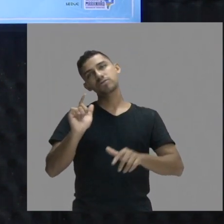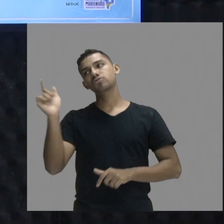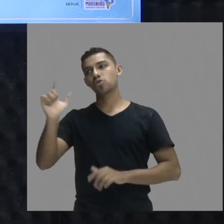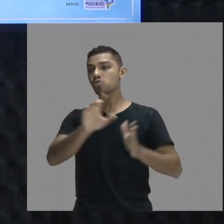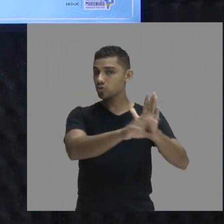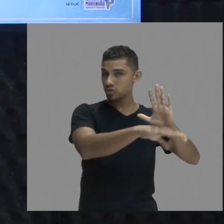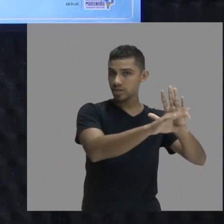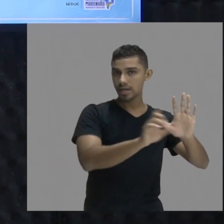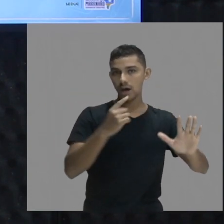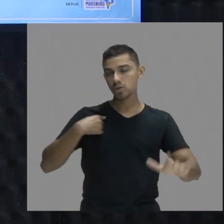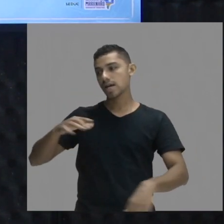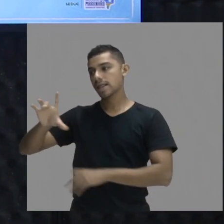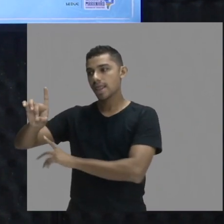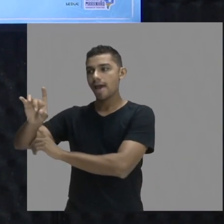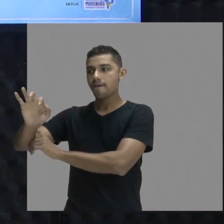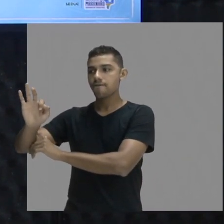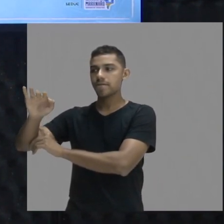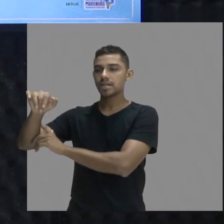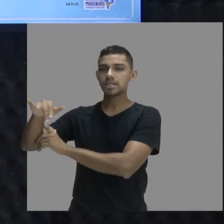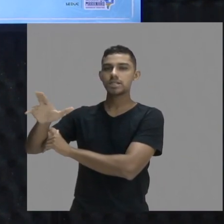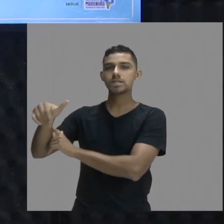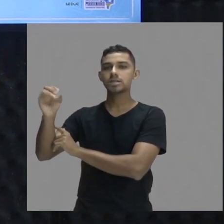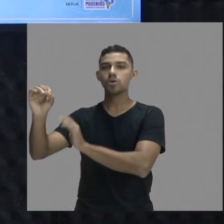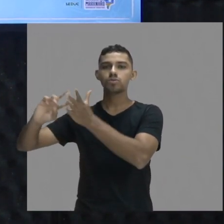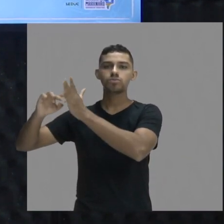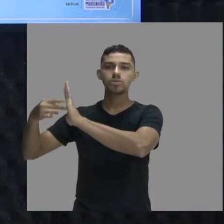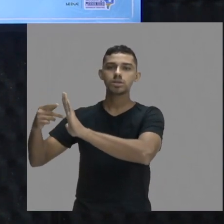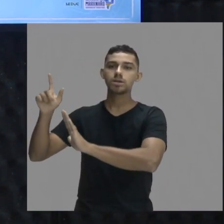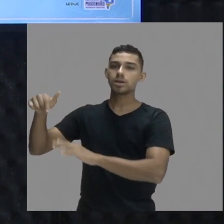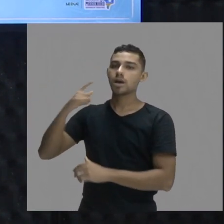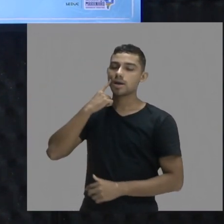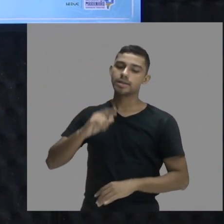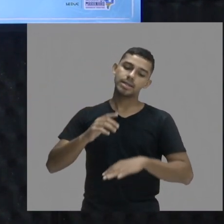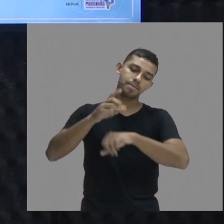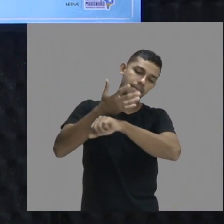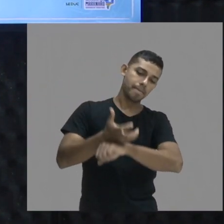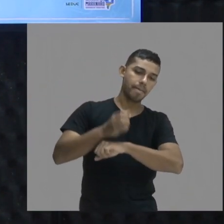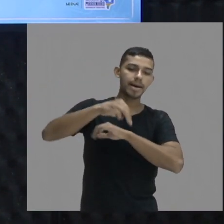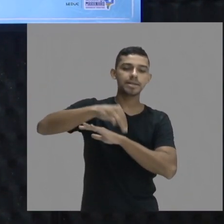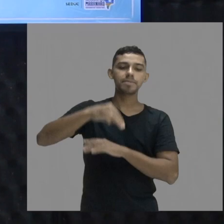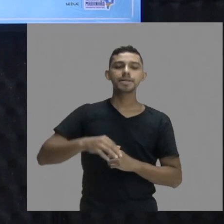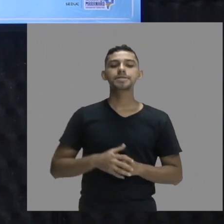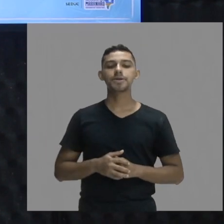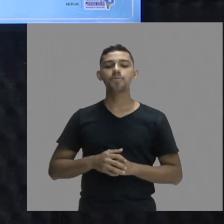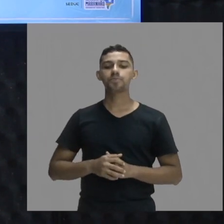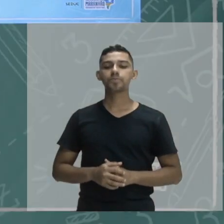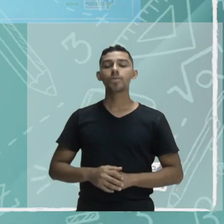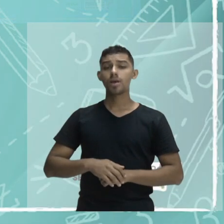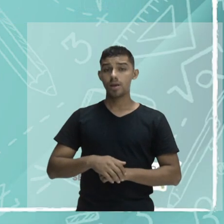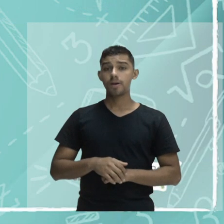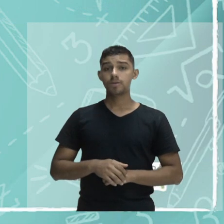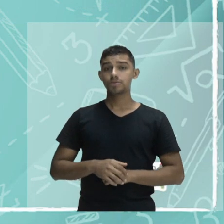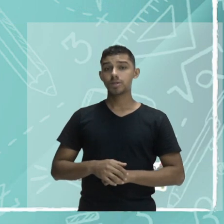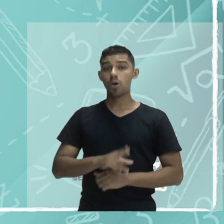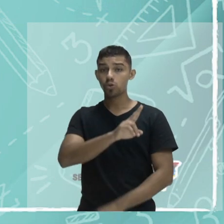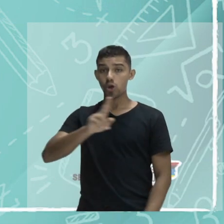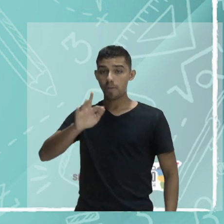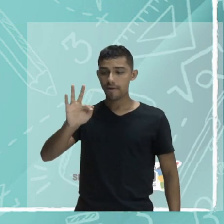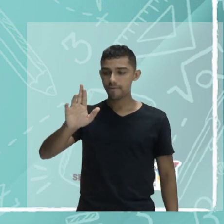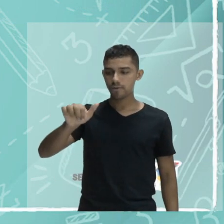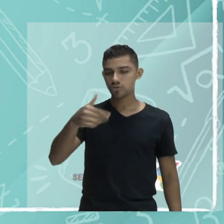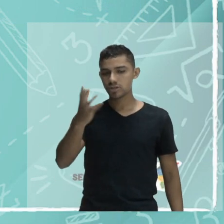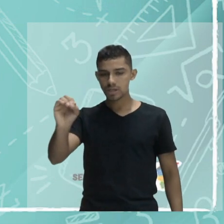outra coisa é a definição. Tá? Vamos dar a definição matemática do que é uma função. Então chamamos de função entre